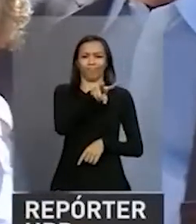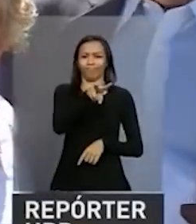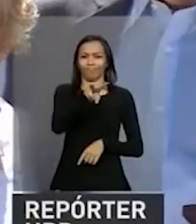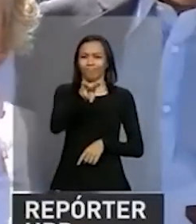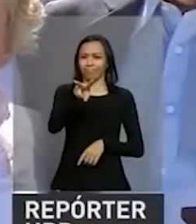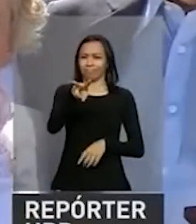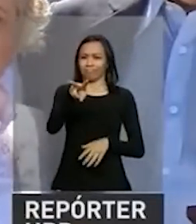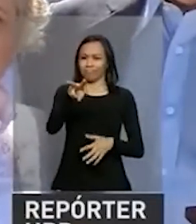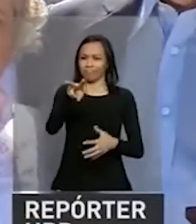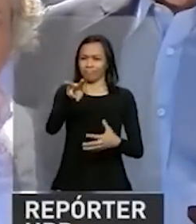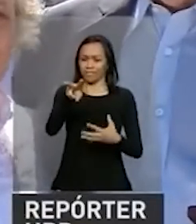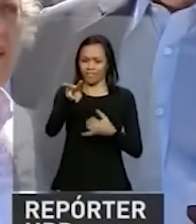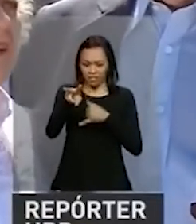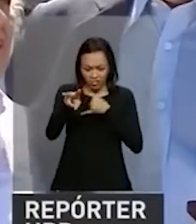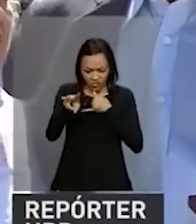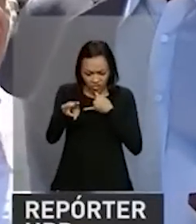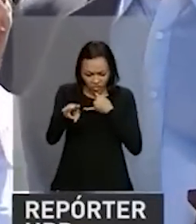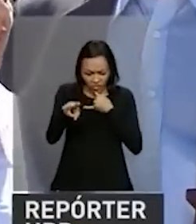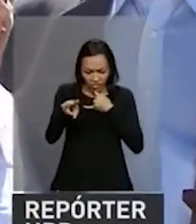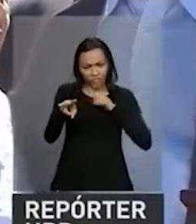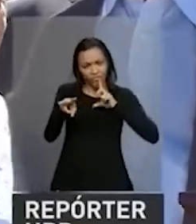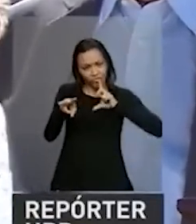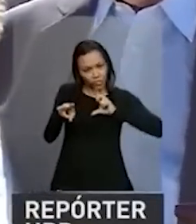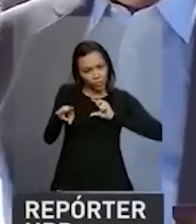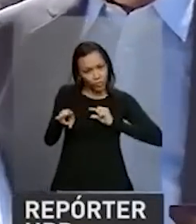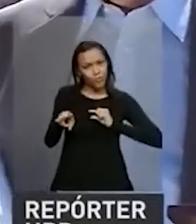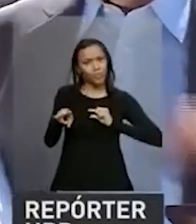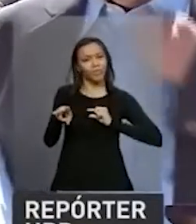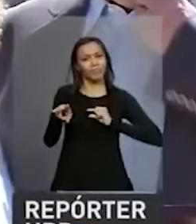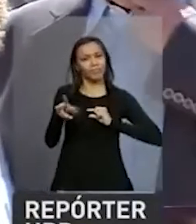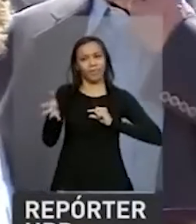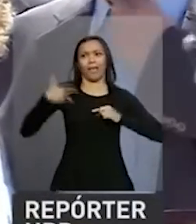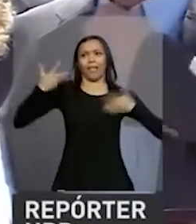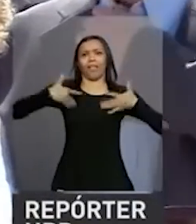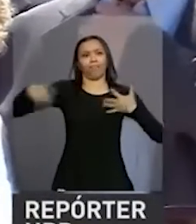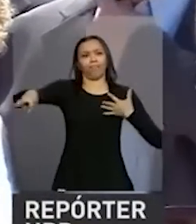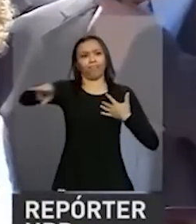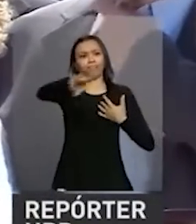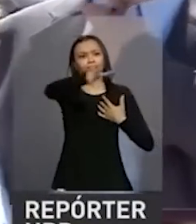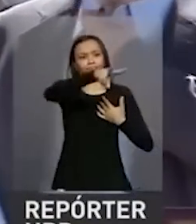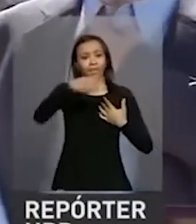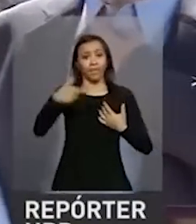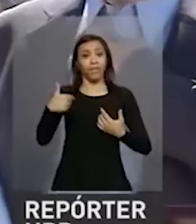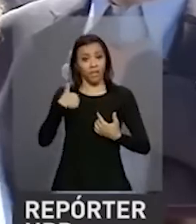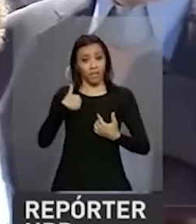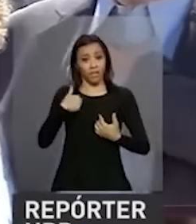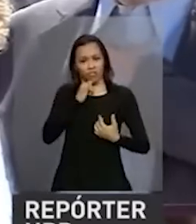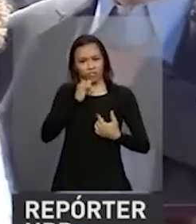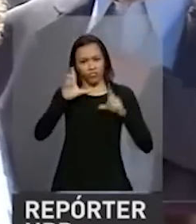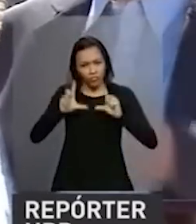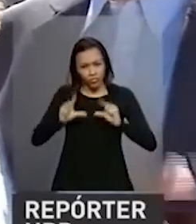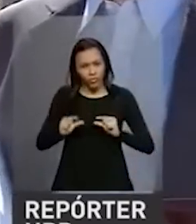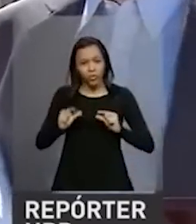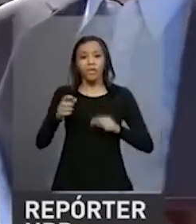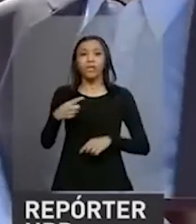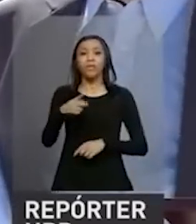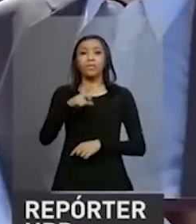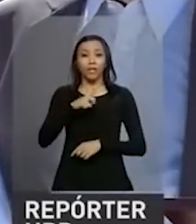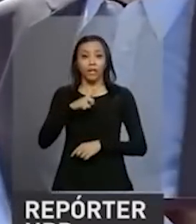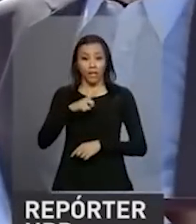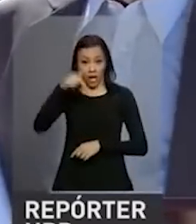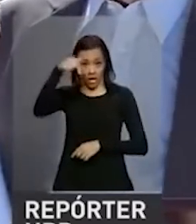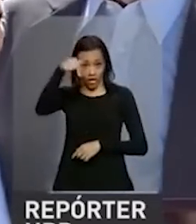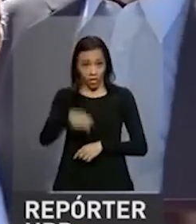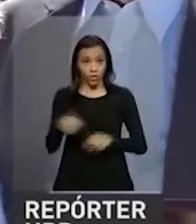Brasil construiu uma imagem tão positiva Nos últimos quatro anos aqui fora com o presidente